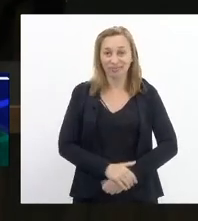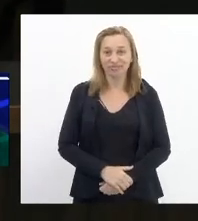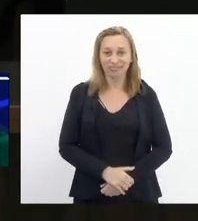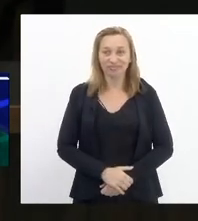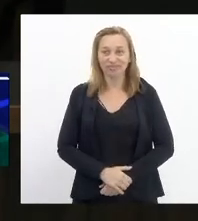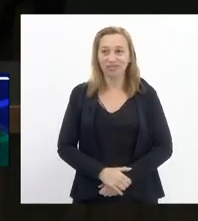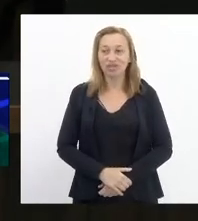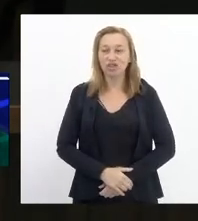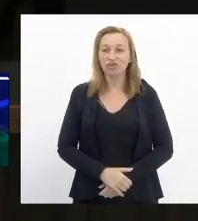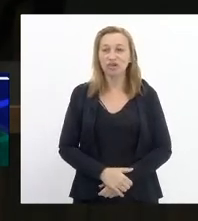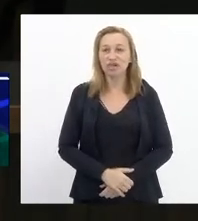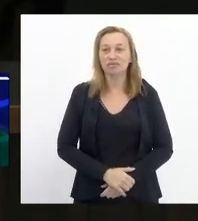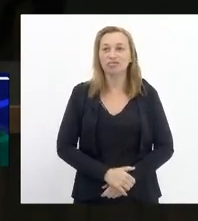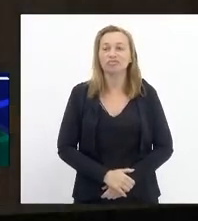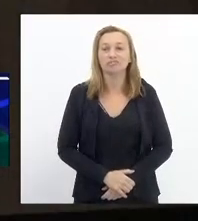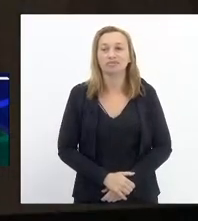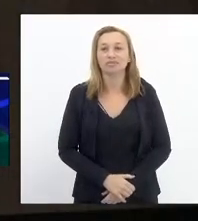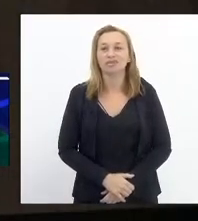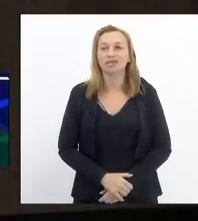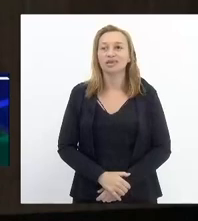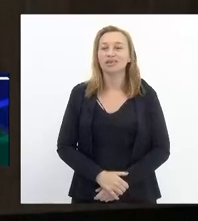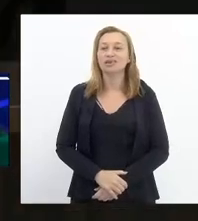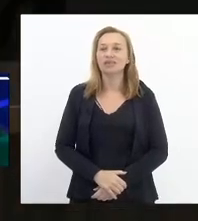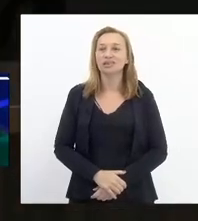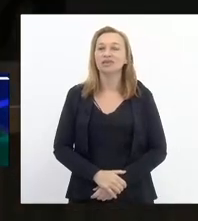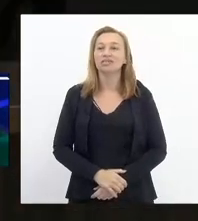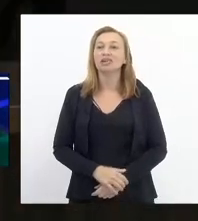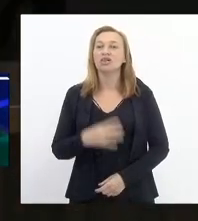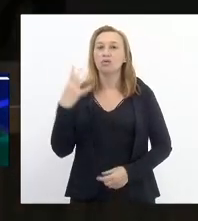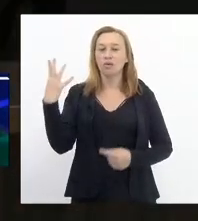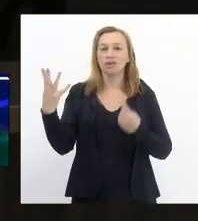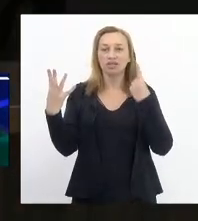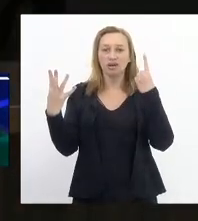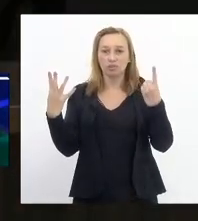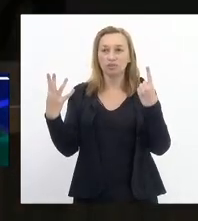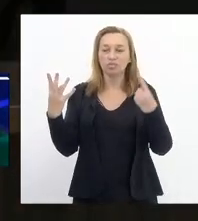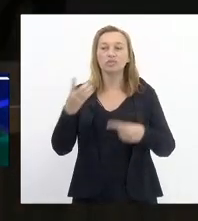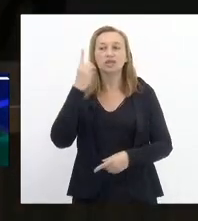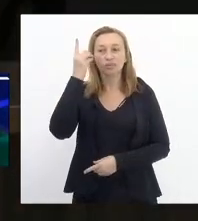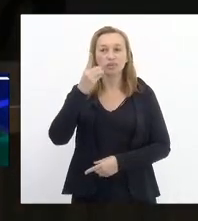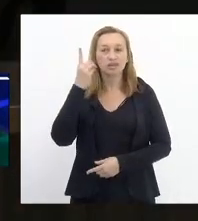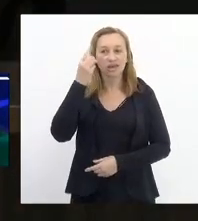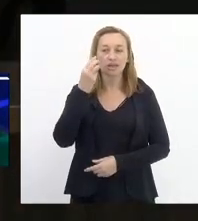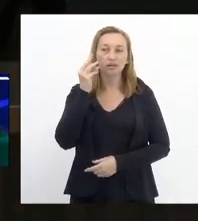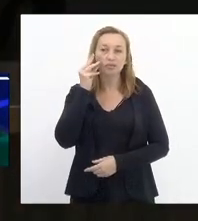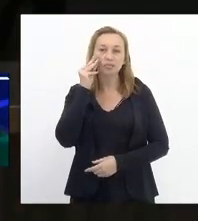na comissão. Acompanho o relator, presidente. 4-1. Deputada Mônica Francisco.